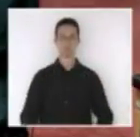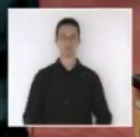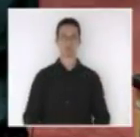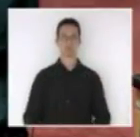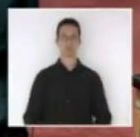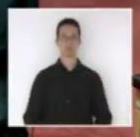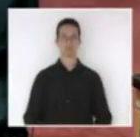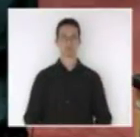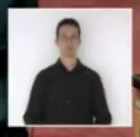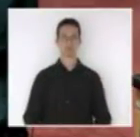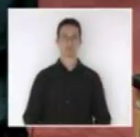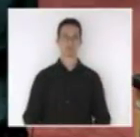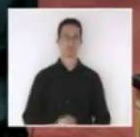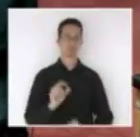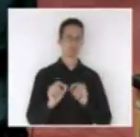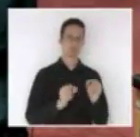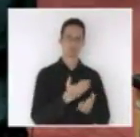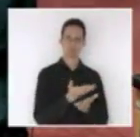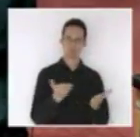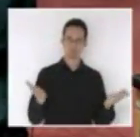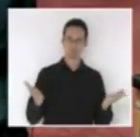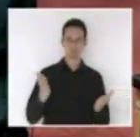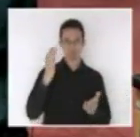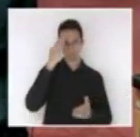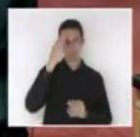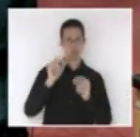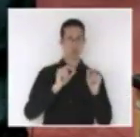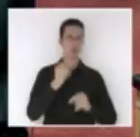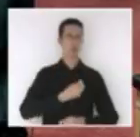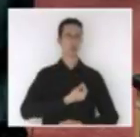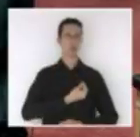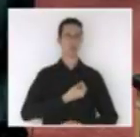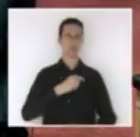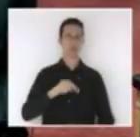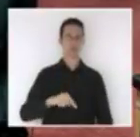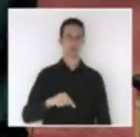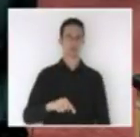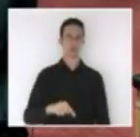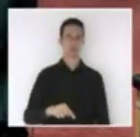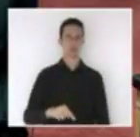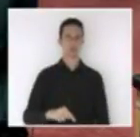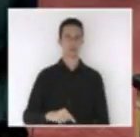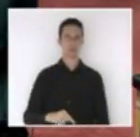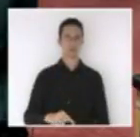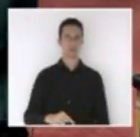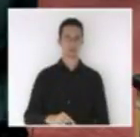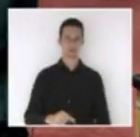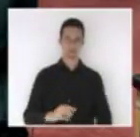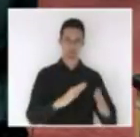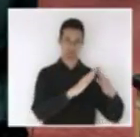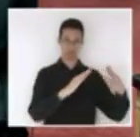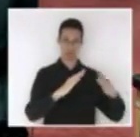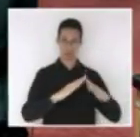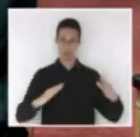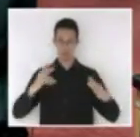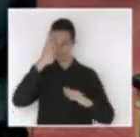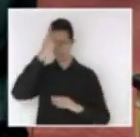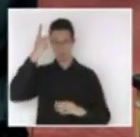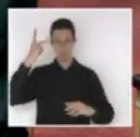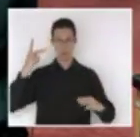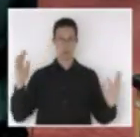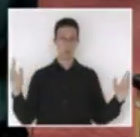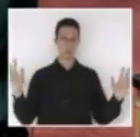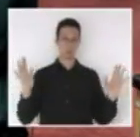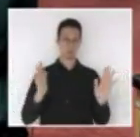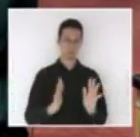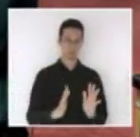Quem de vocês que aqui estão sabe dizer por que veio? O acampamento está cheio de gente que